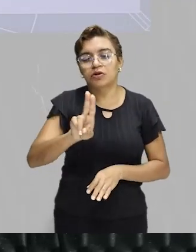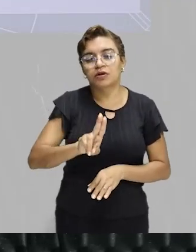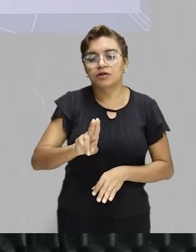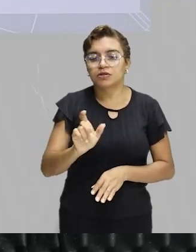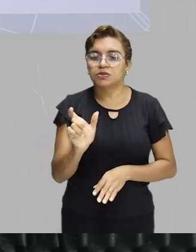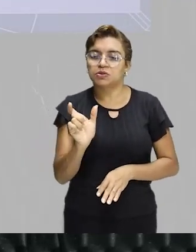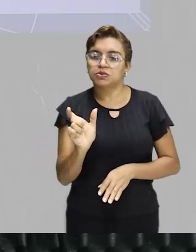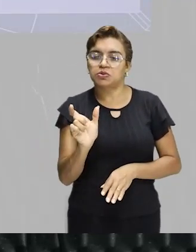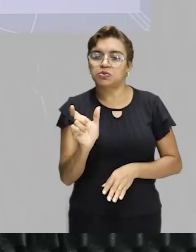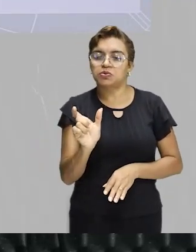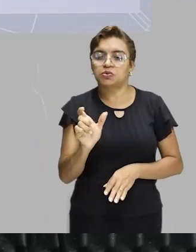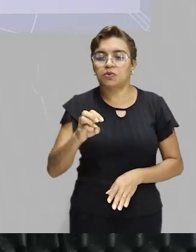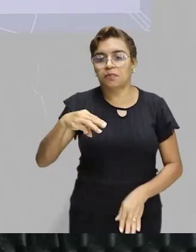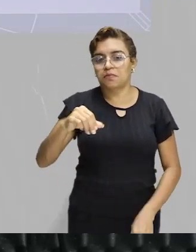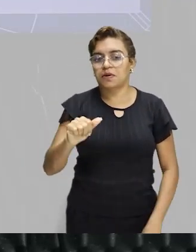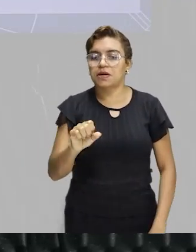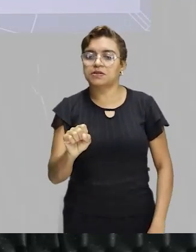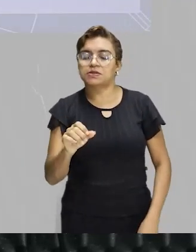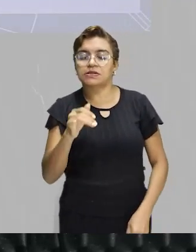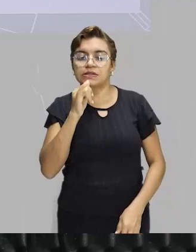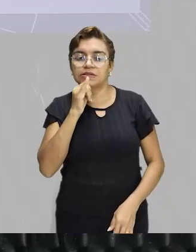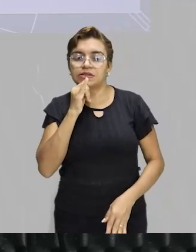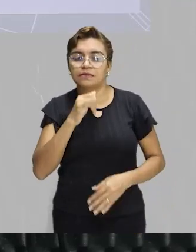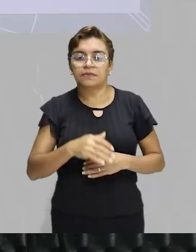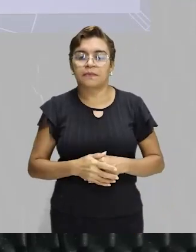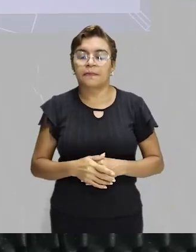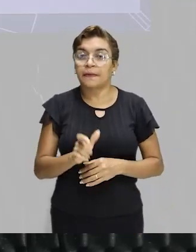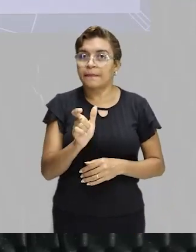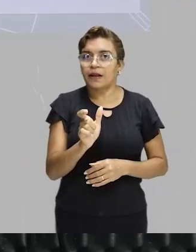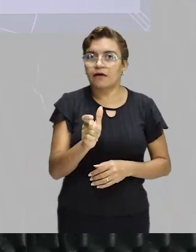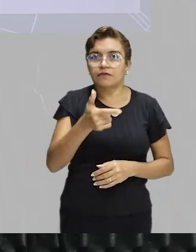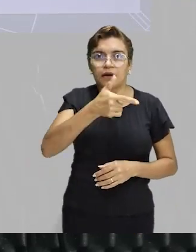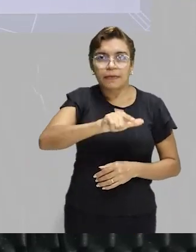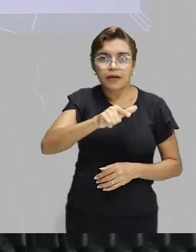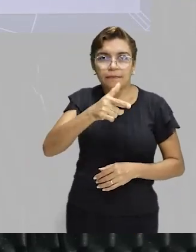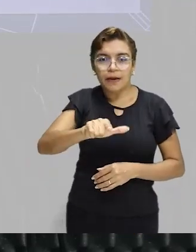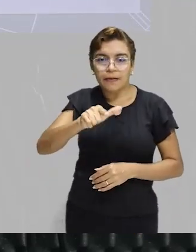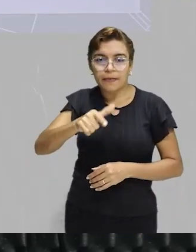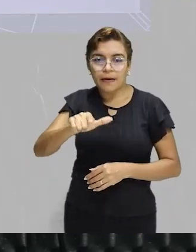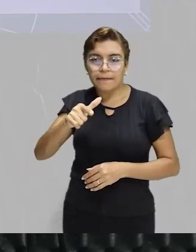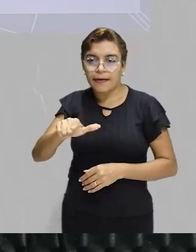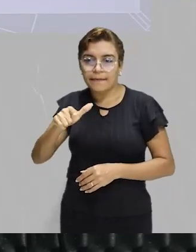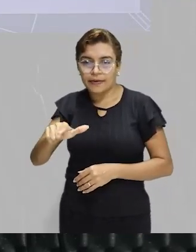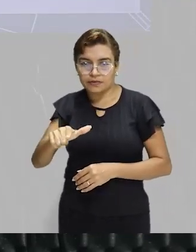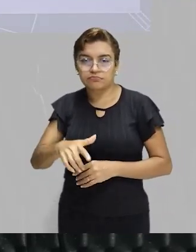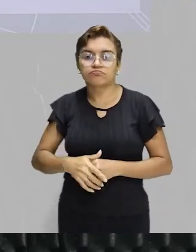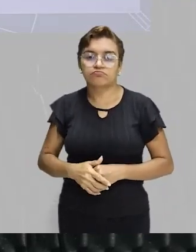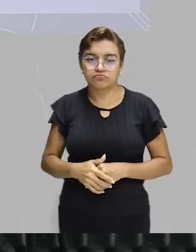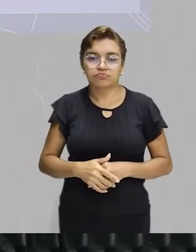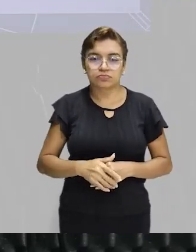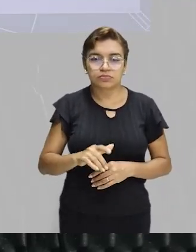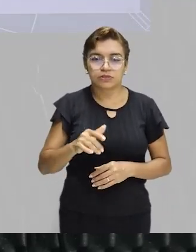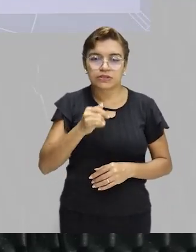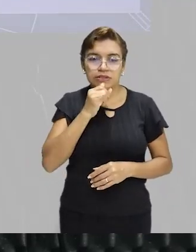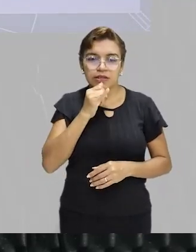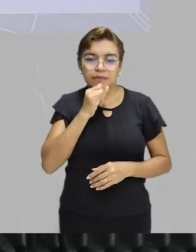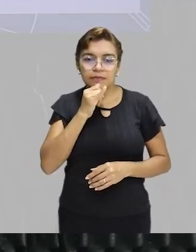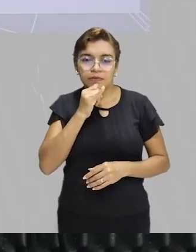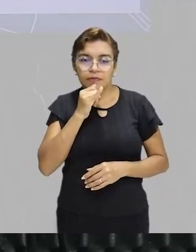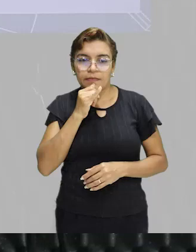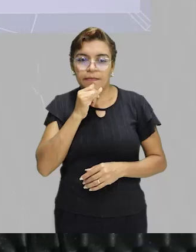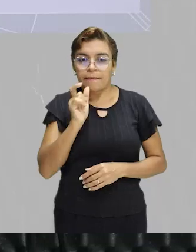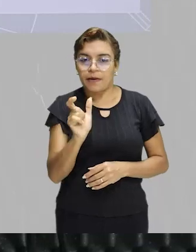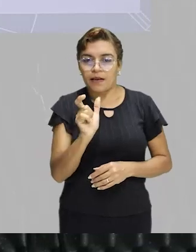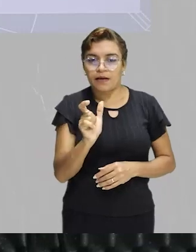mas. Conheço a palavra people, que é uma palavra que se repete várias vezes, e essa é outra estratégia. Palavras que se